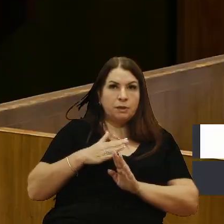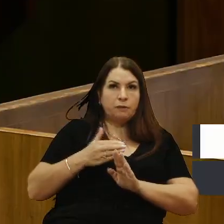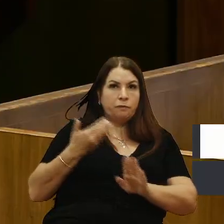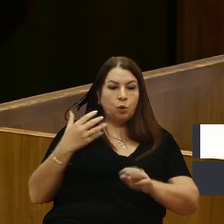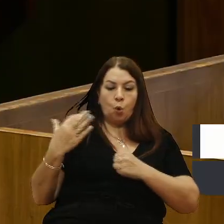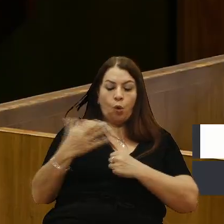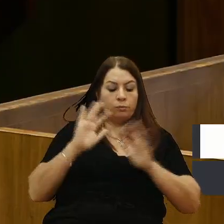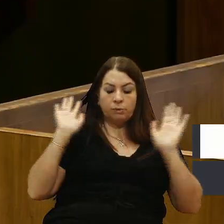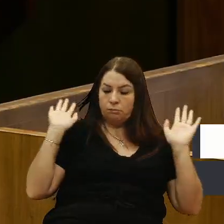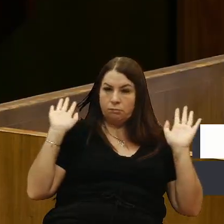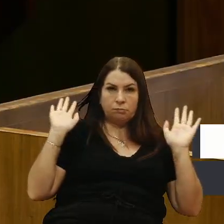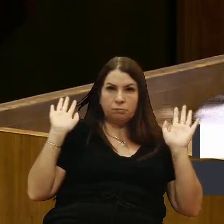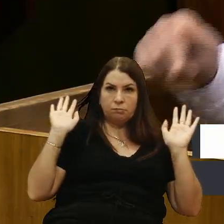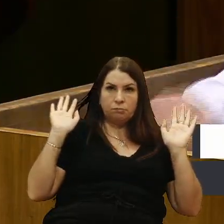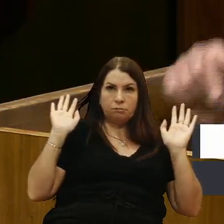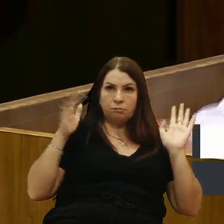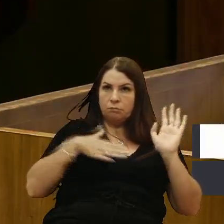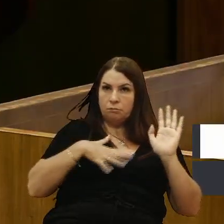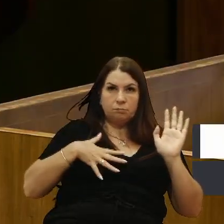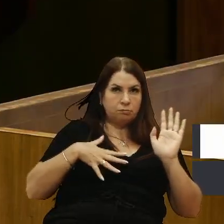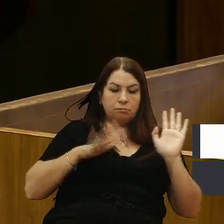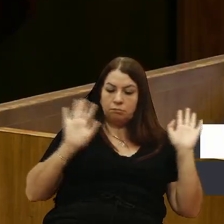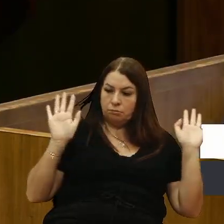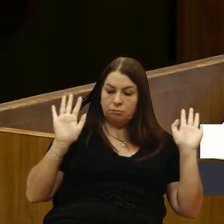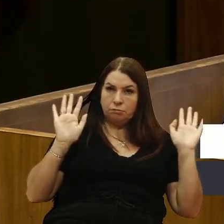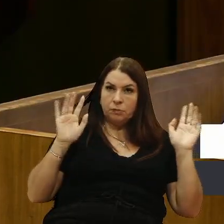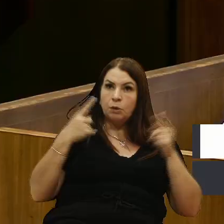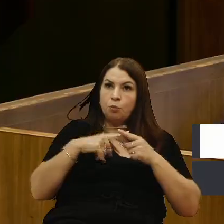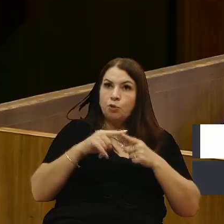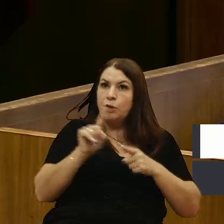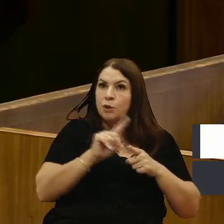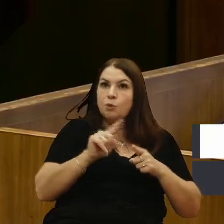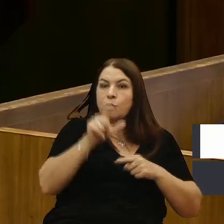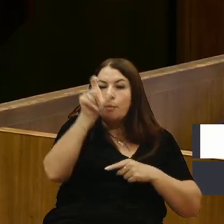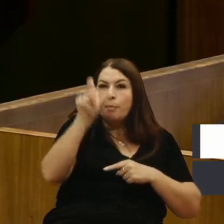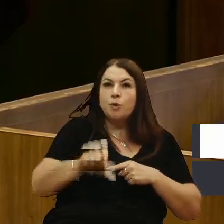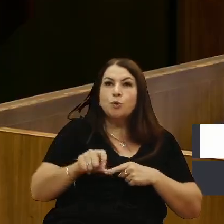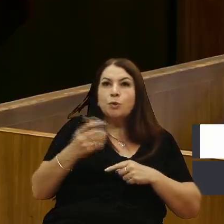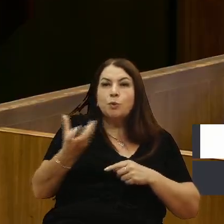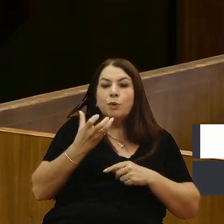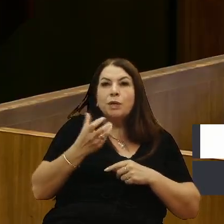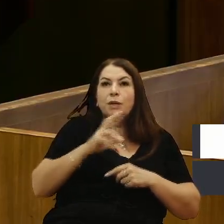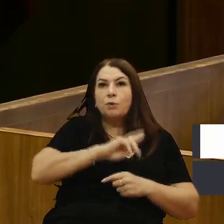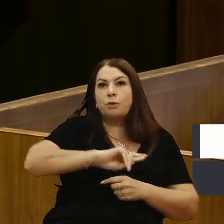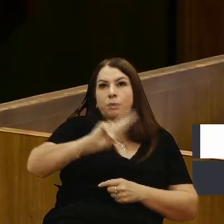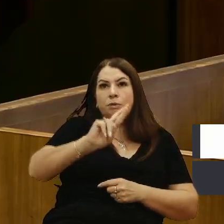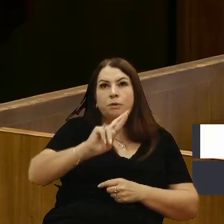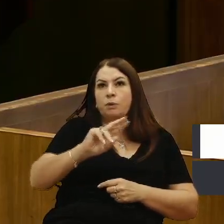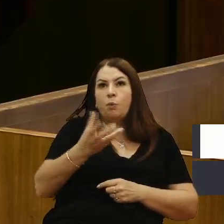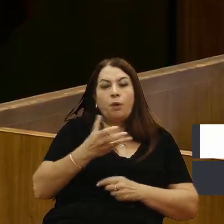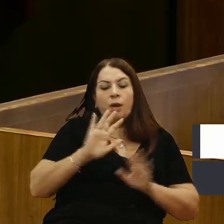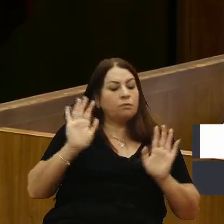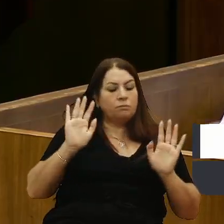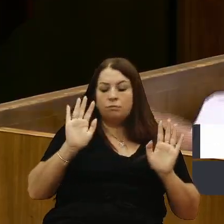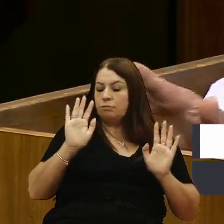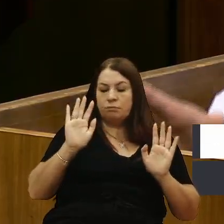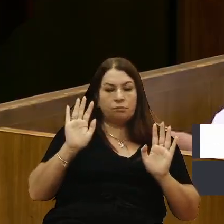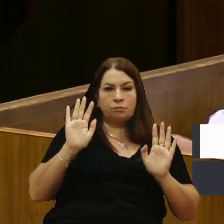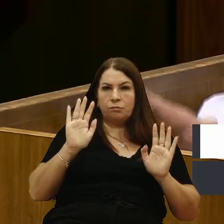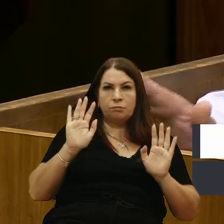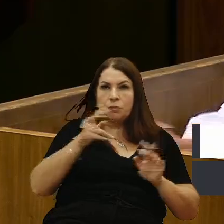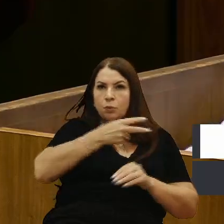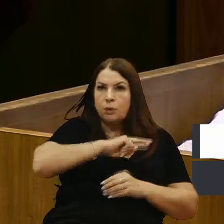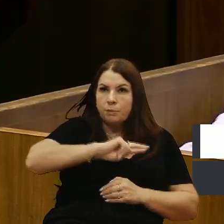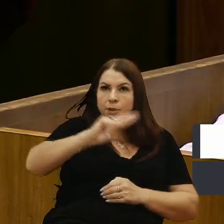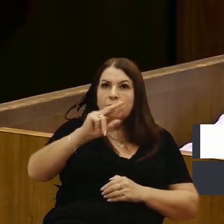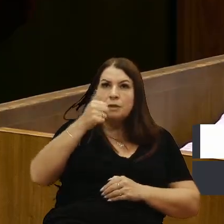mim. Tenho o maior prazer que fiquem contra mim. Porque não são pessoas que eu quero representar. Não quero mesmo. Eu quero